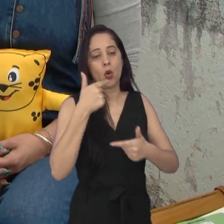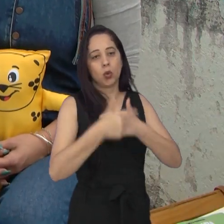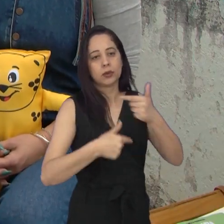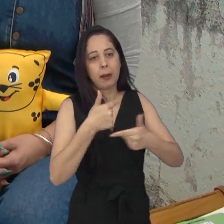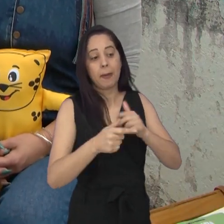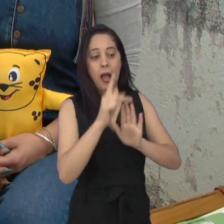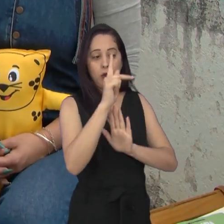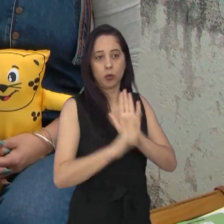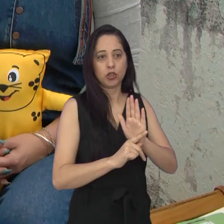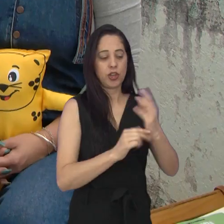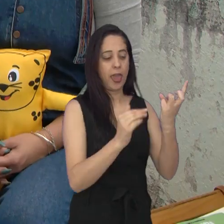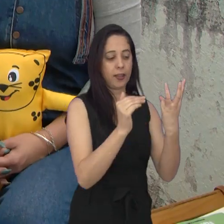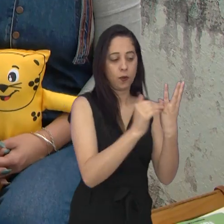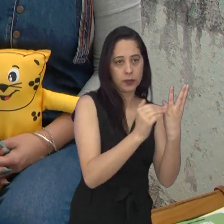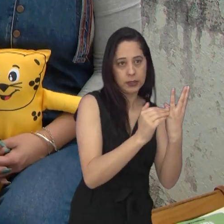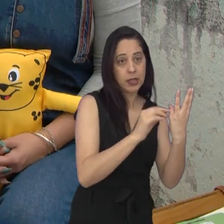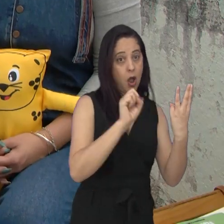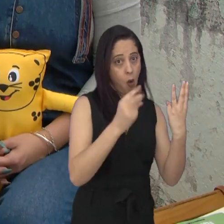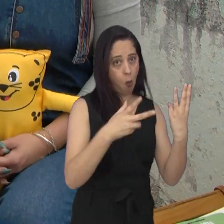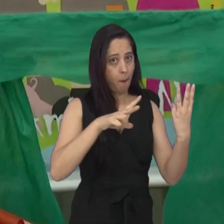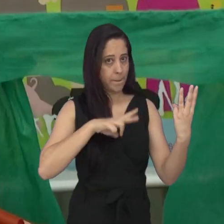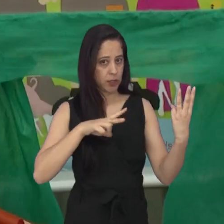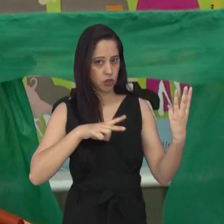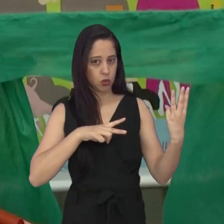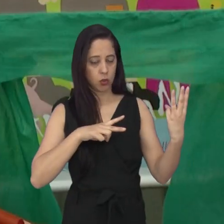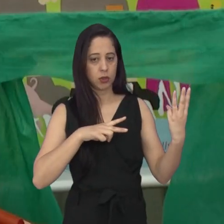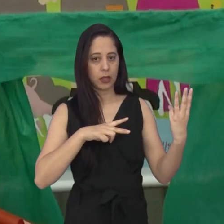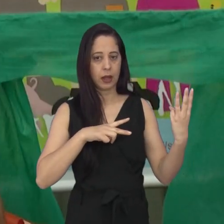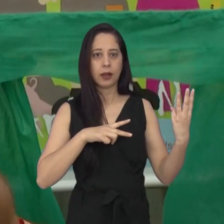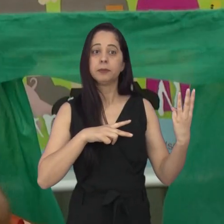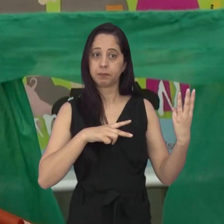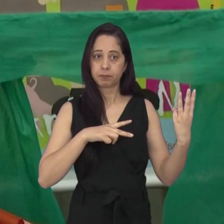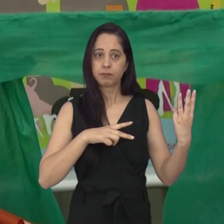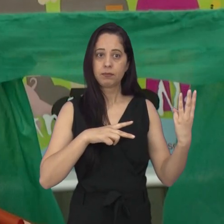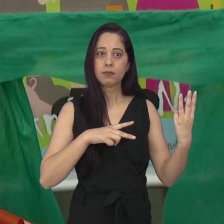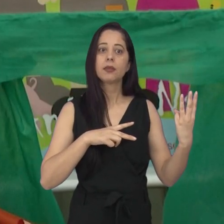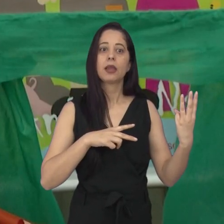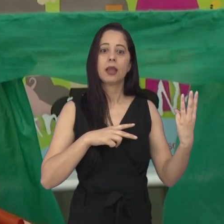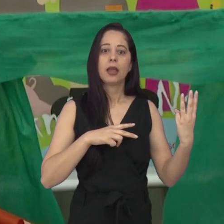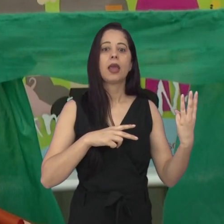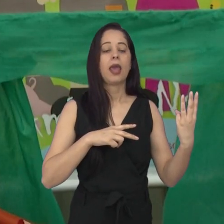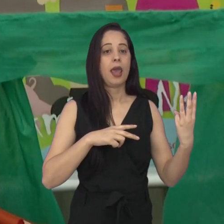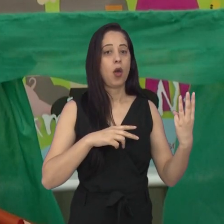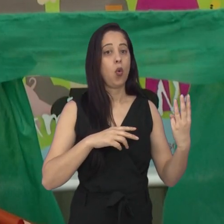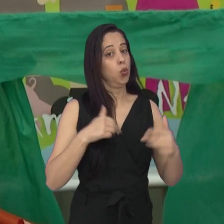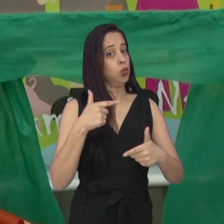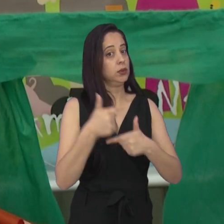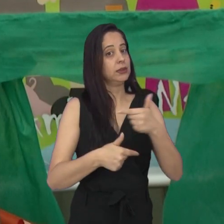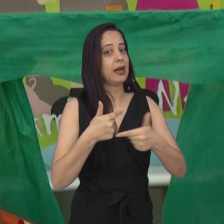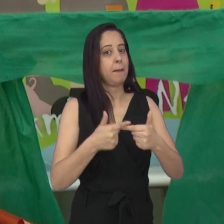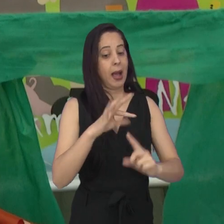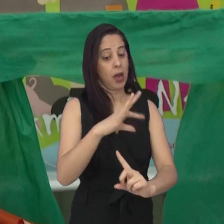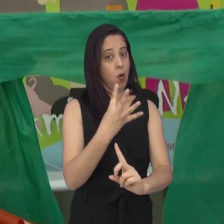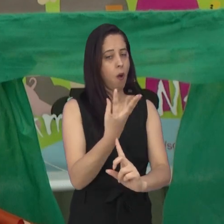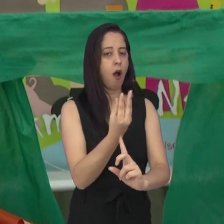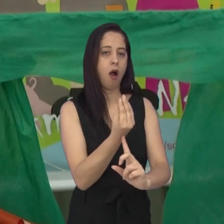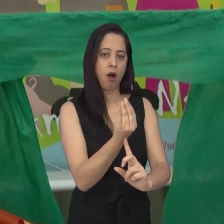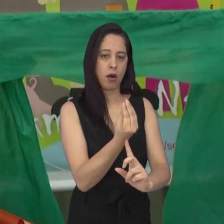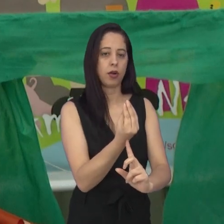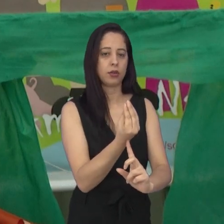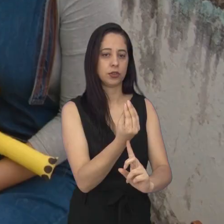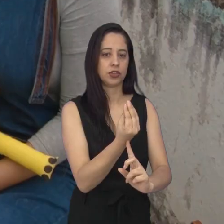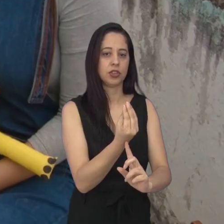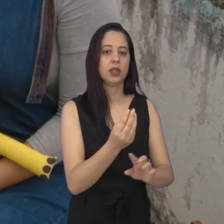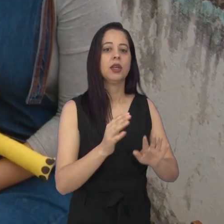Fundação Cultural como particular, a gente faz tudo, é um serviço que eu estou prestando, né? Um serviço artístico, um serviço